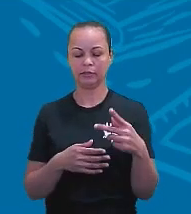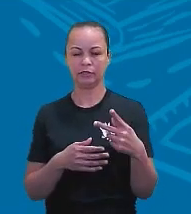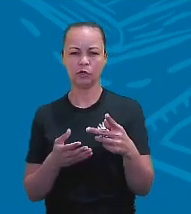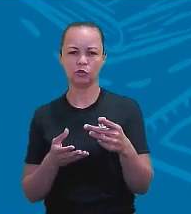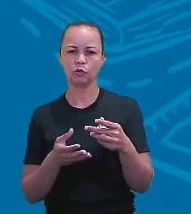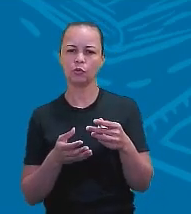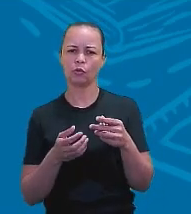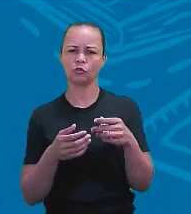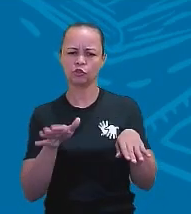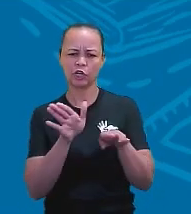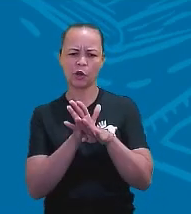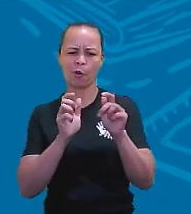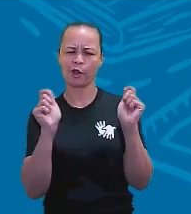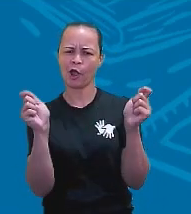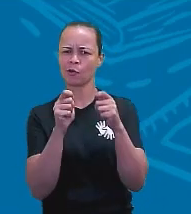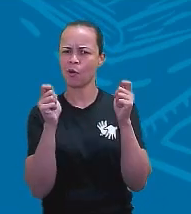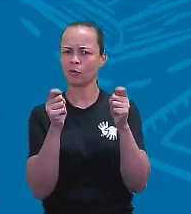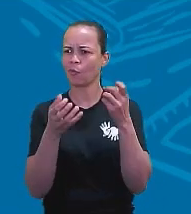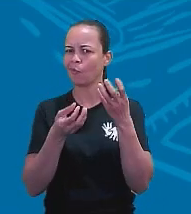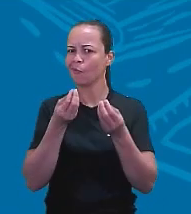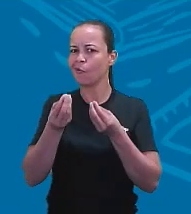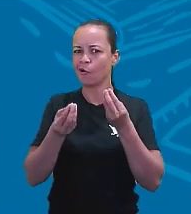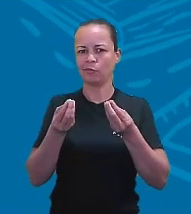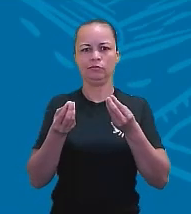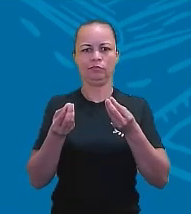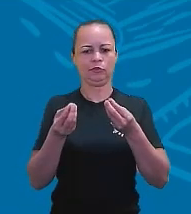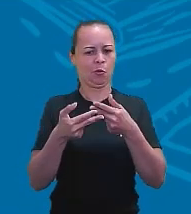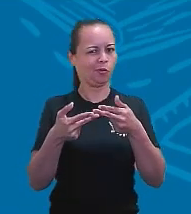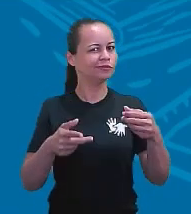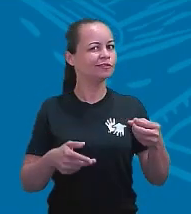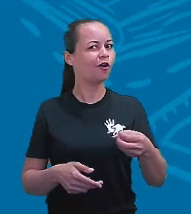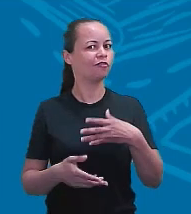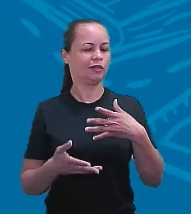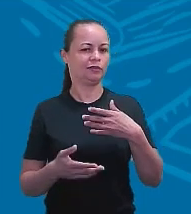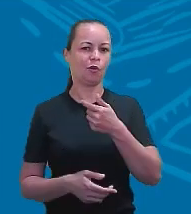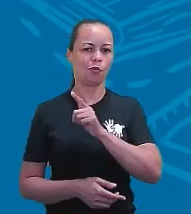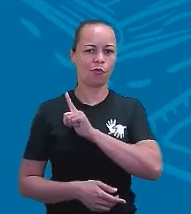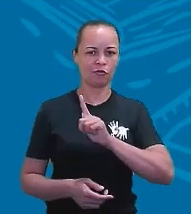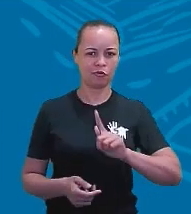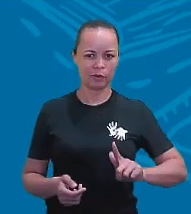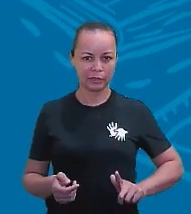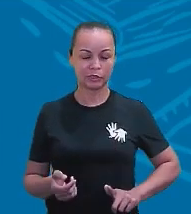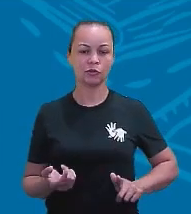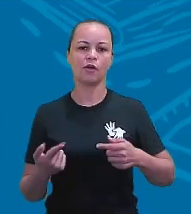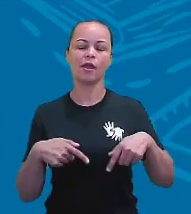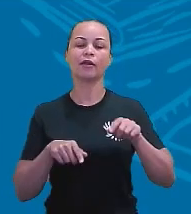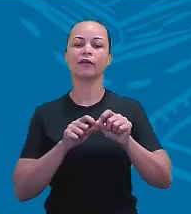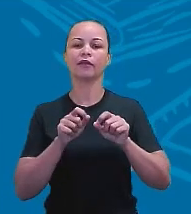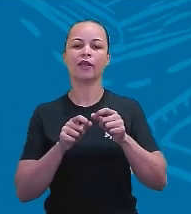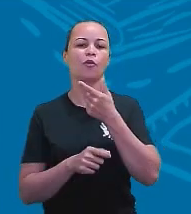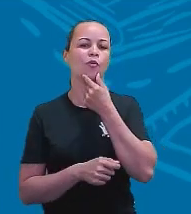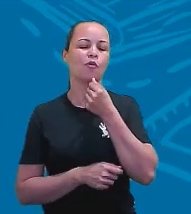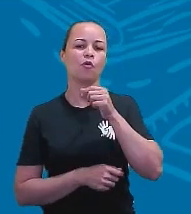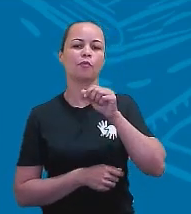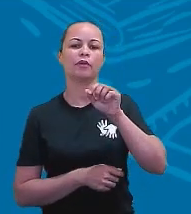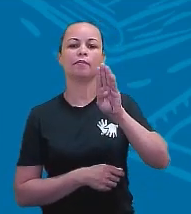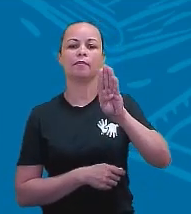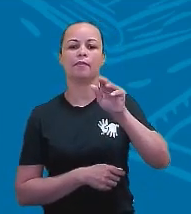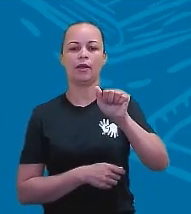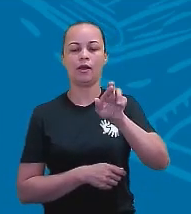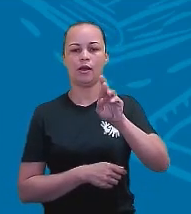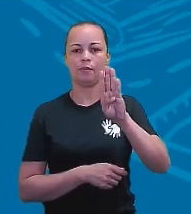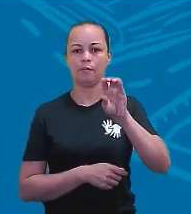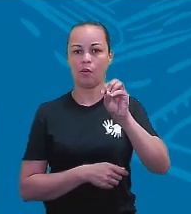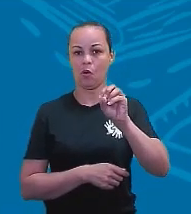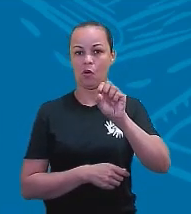né? Porque era coisa nova. Então, levando aí o governador da época, que era o Barbosa Lima, também o chefe de polícia Júlio de Mello